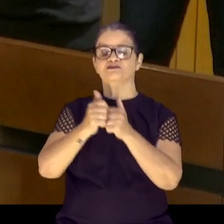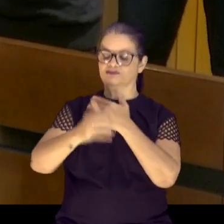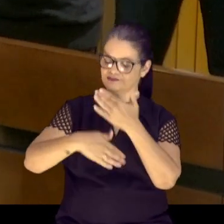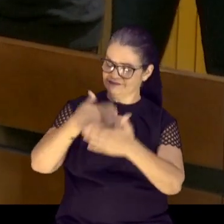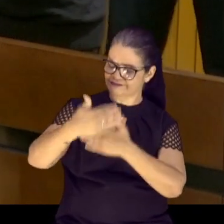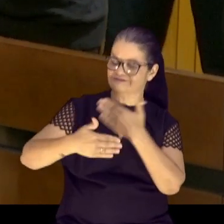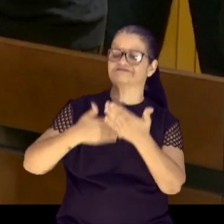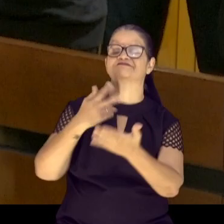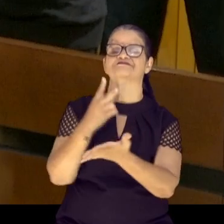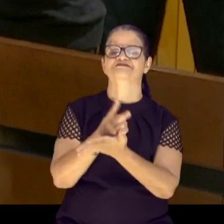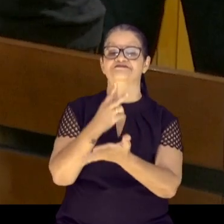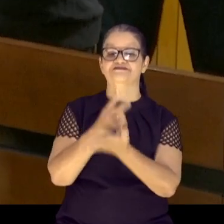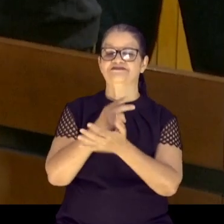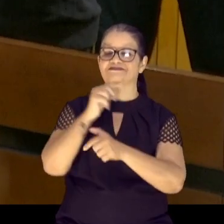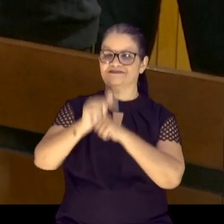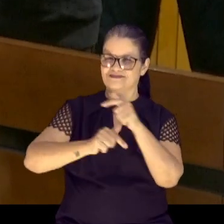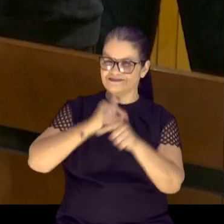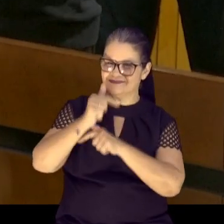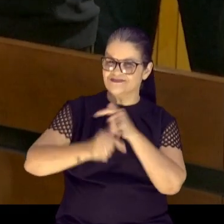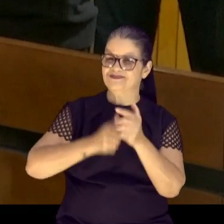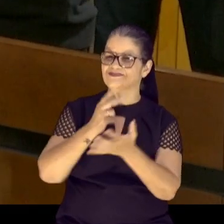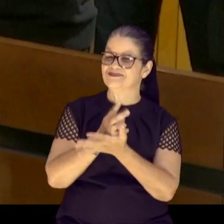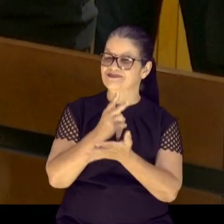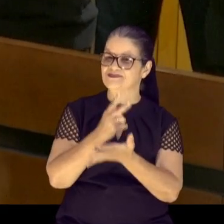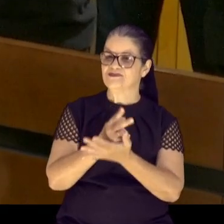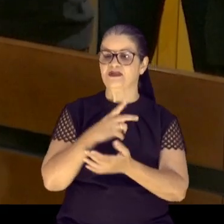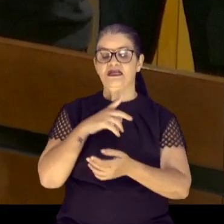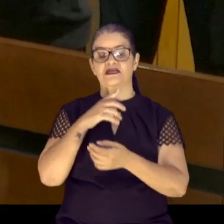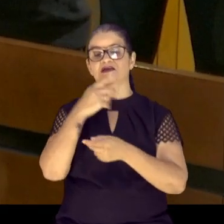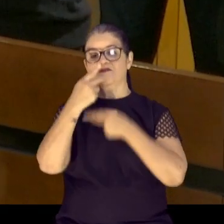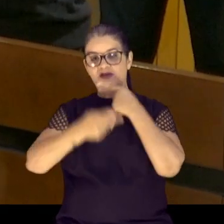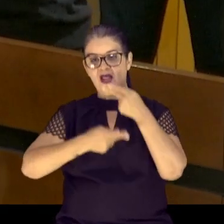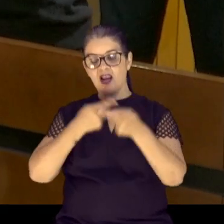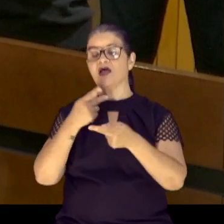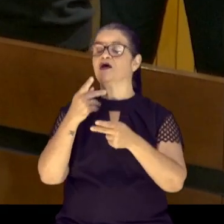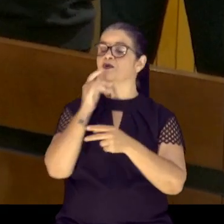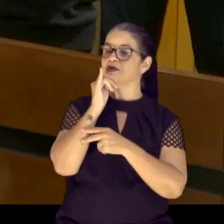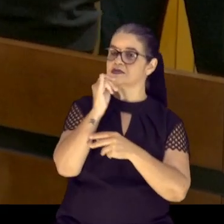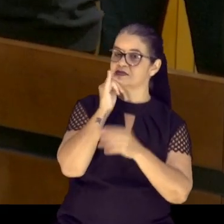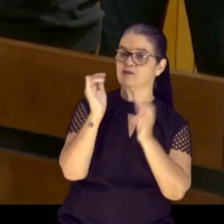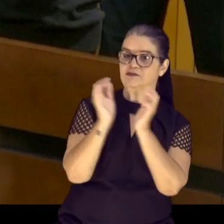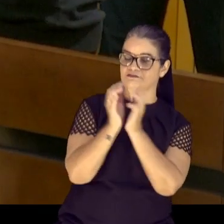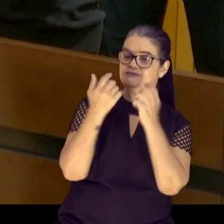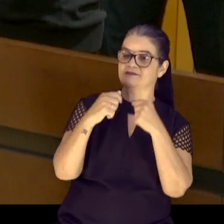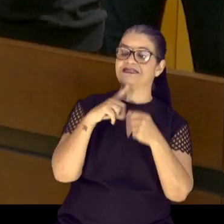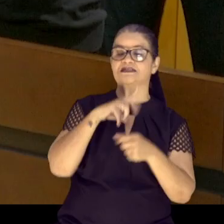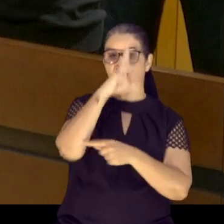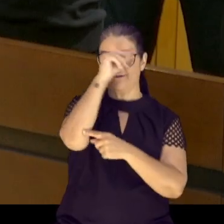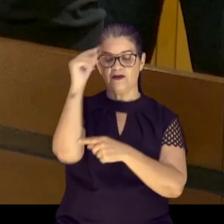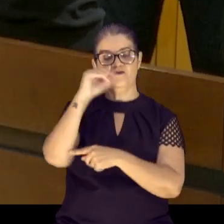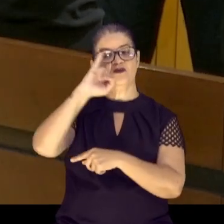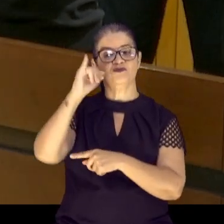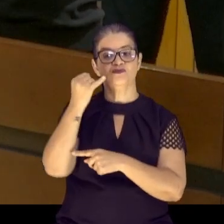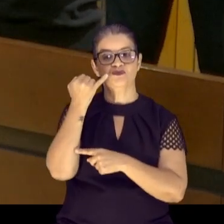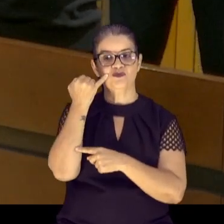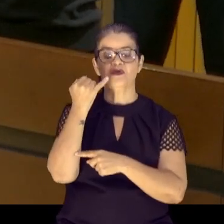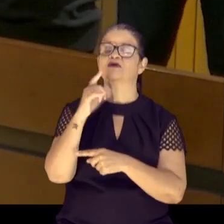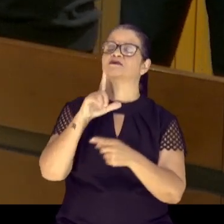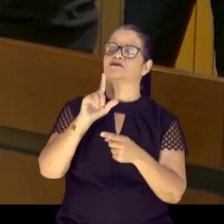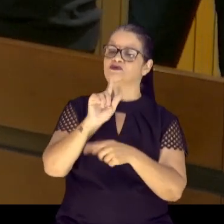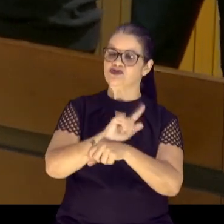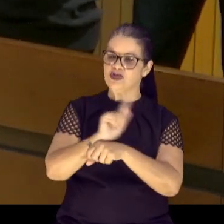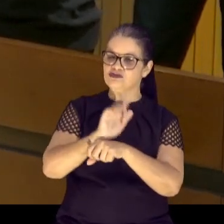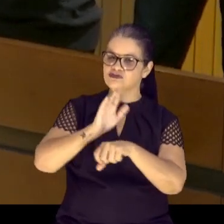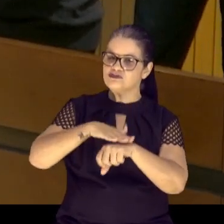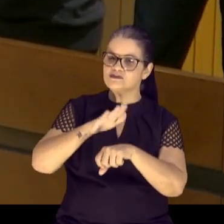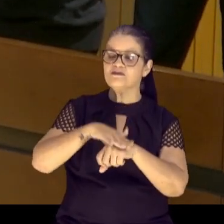e mantendo um legado vivo. Não podemos deixar de citar o exemplo do Recife, que tem no prefeito João Campos uma das gestões mais